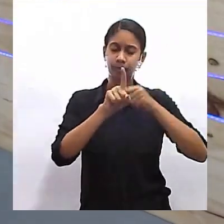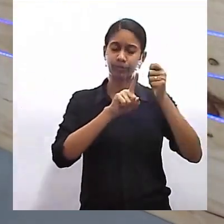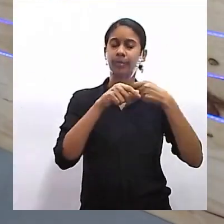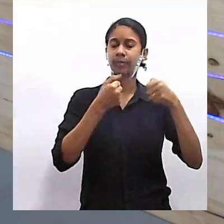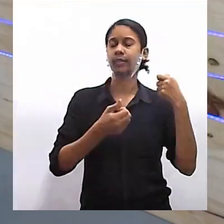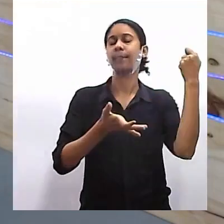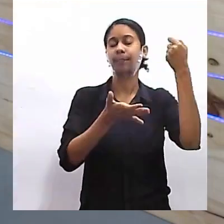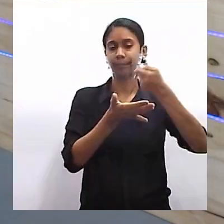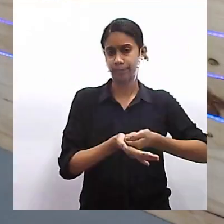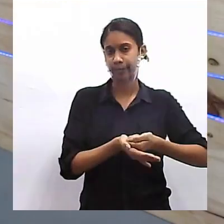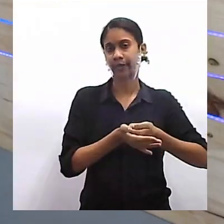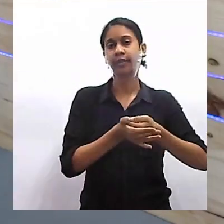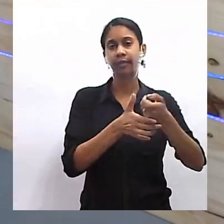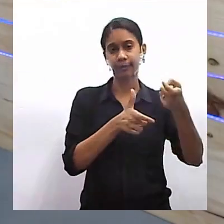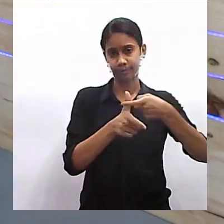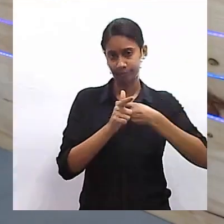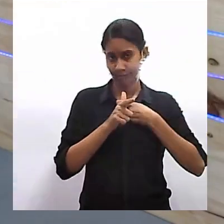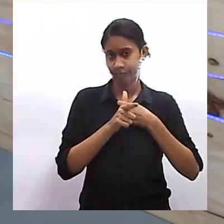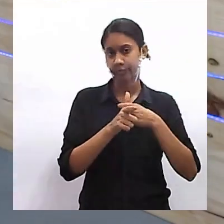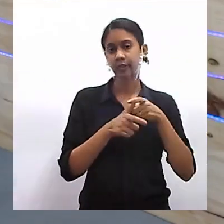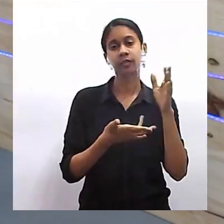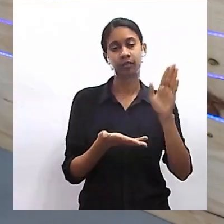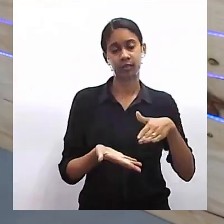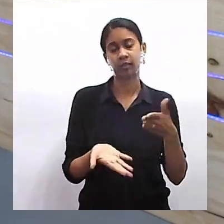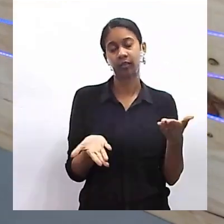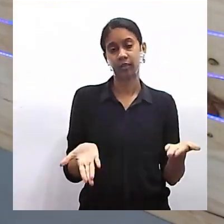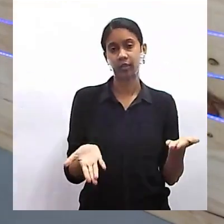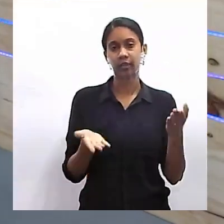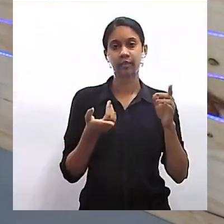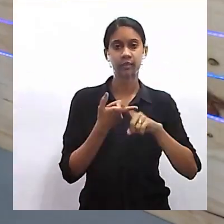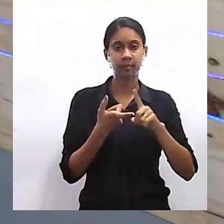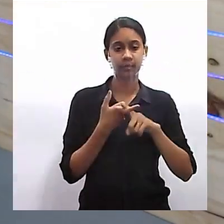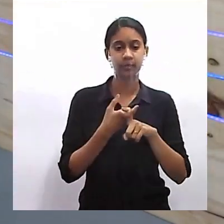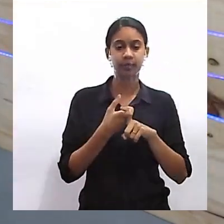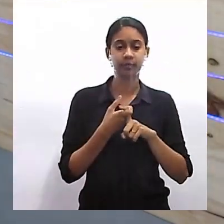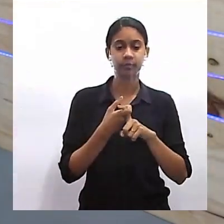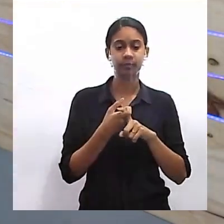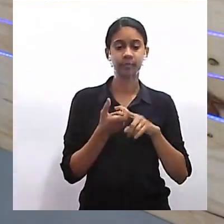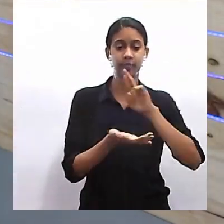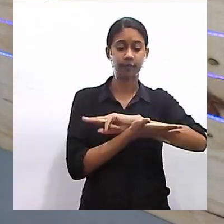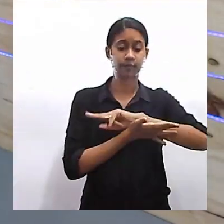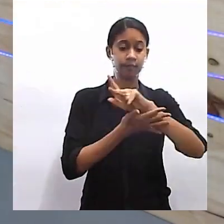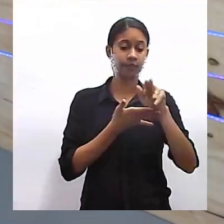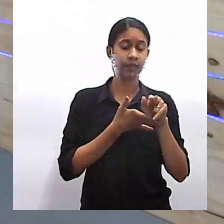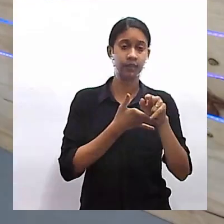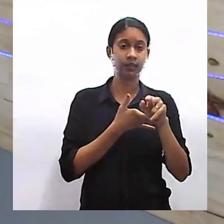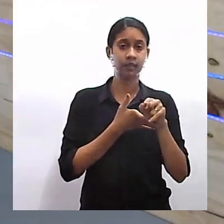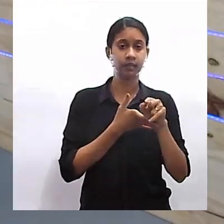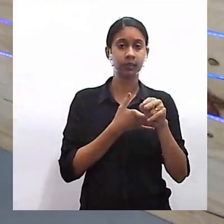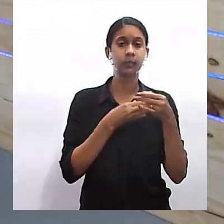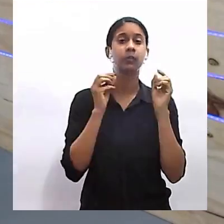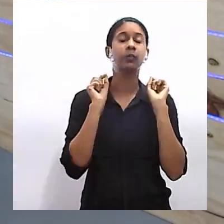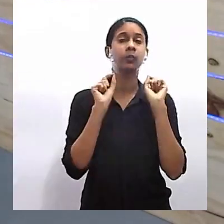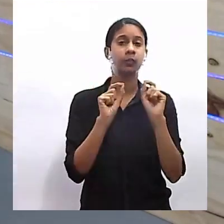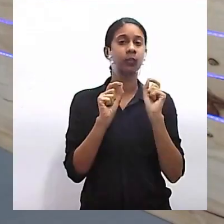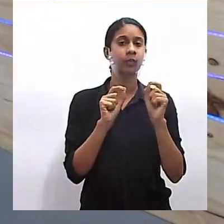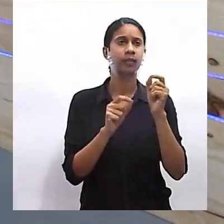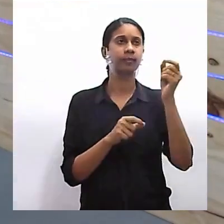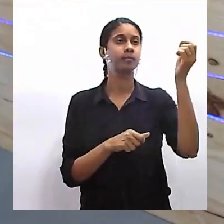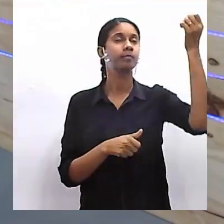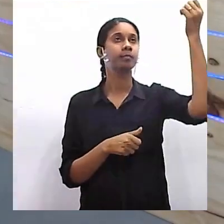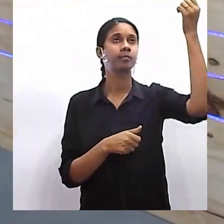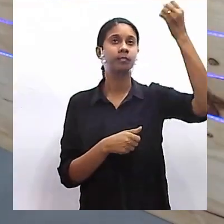Então, a gente trabalha isso como um custo fixo. Custo variável, uma conta de energia, né? Nesse mês o